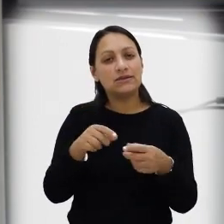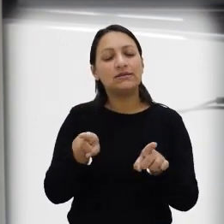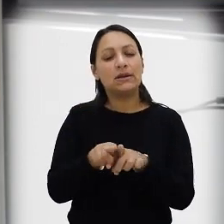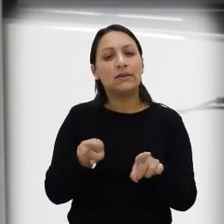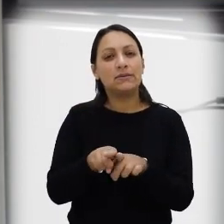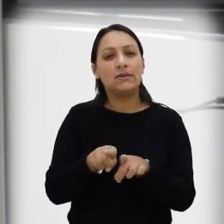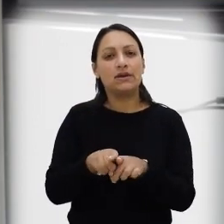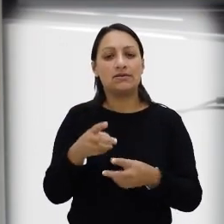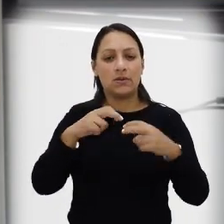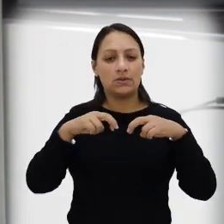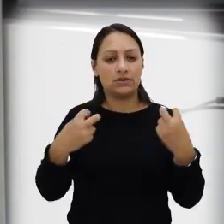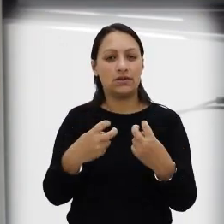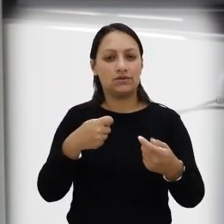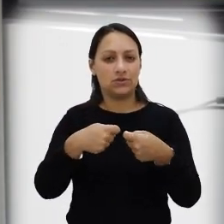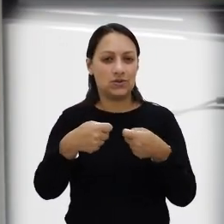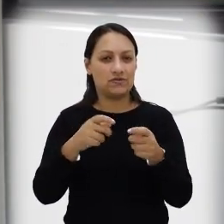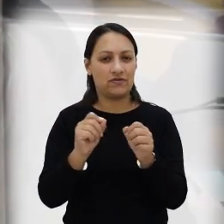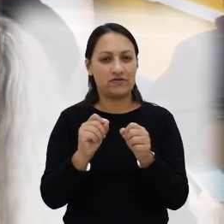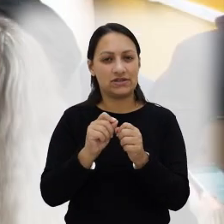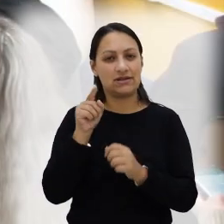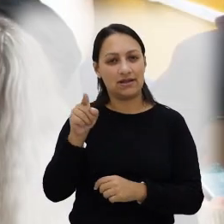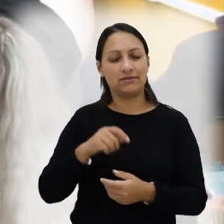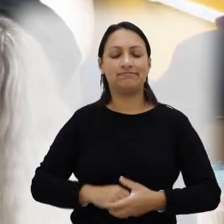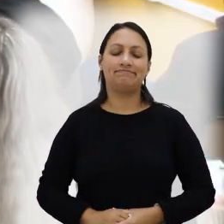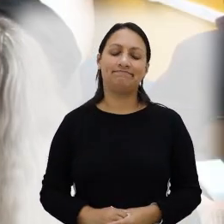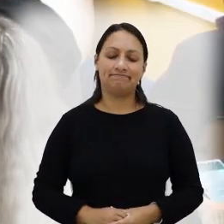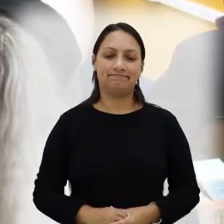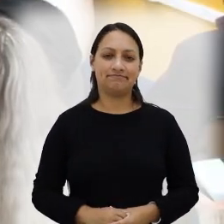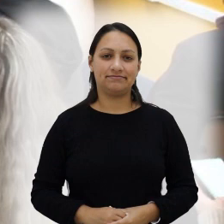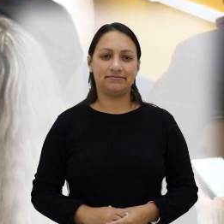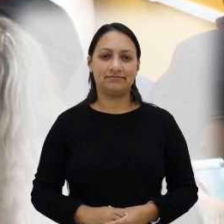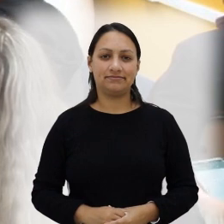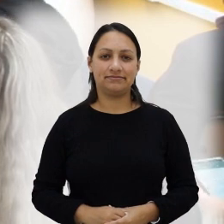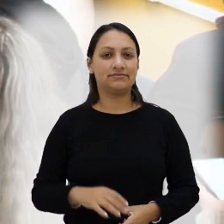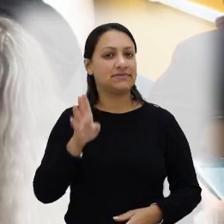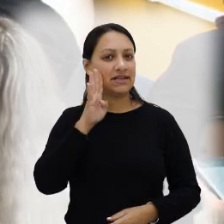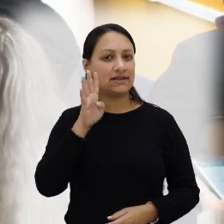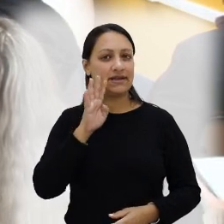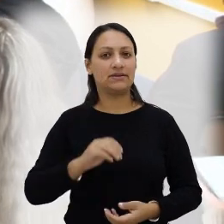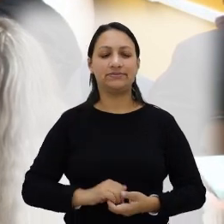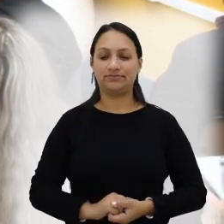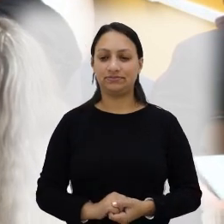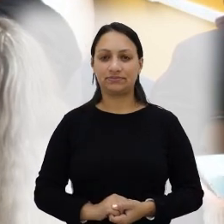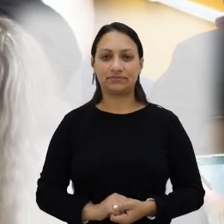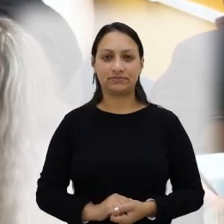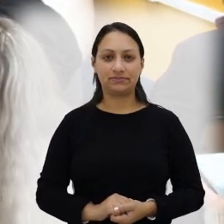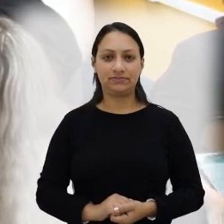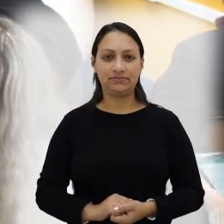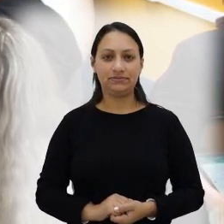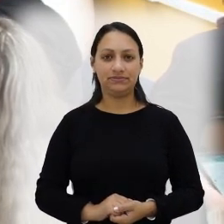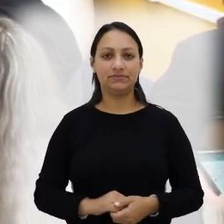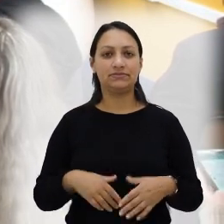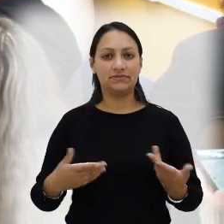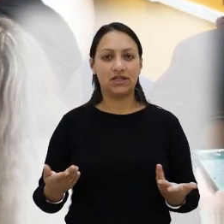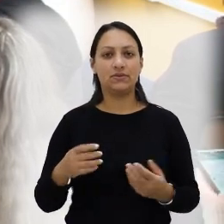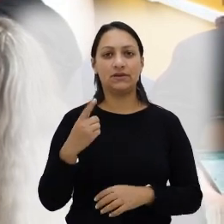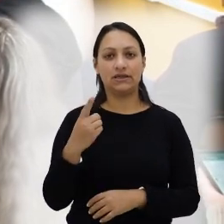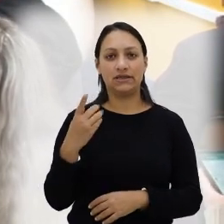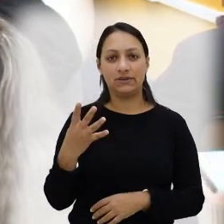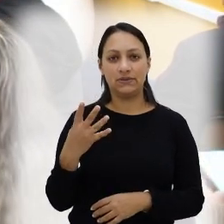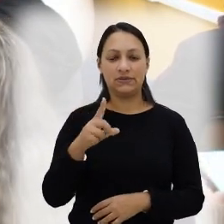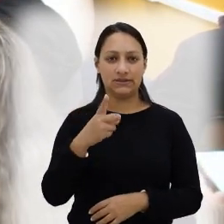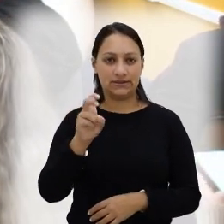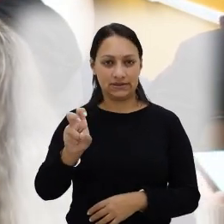negócios que a gente vai fazer lá. Legal. Obrigada, Daiana. Buenas, então, 14h15, né, temos